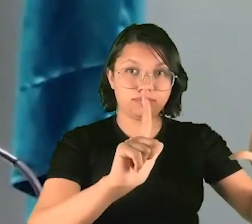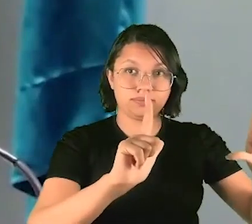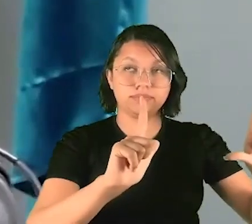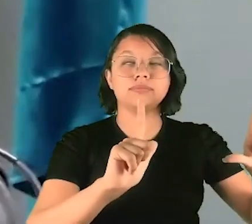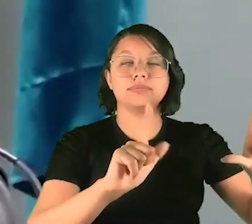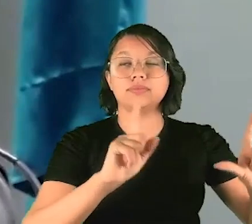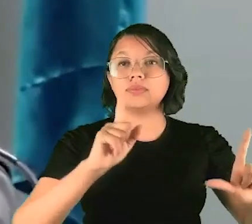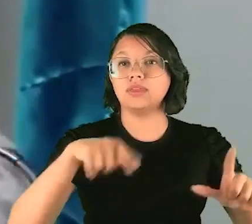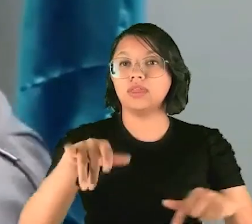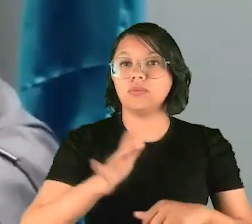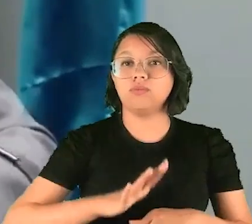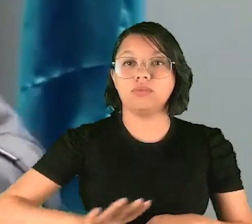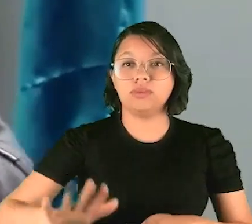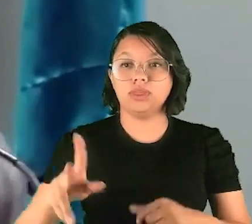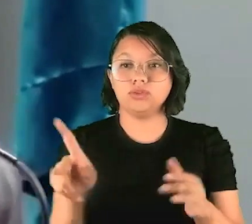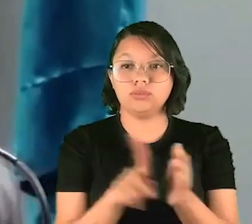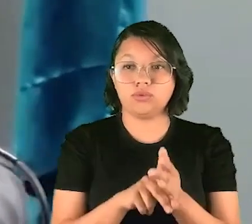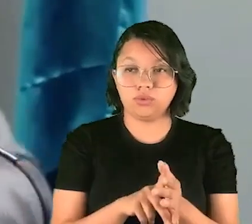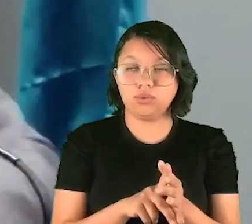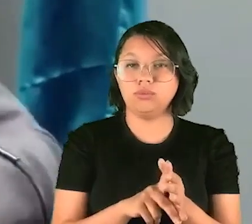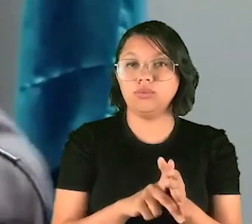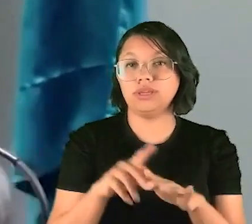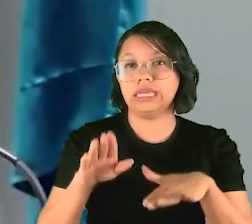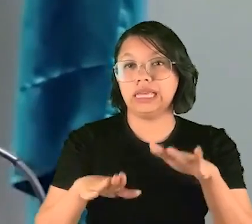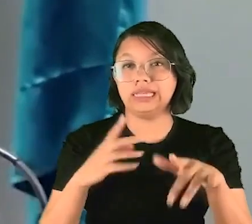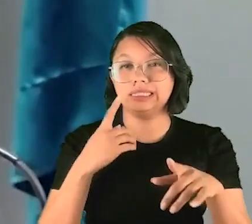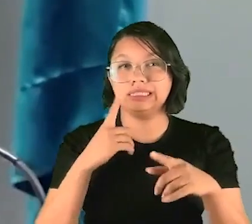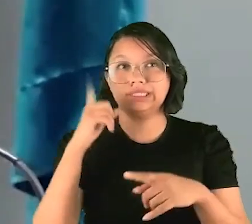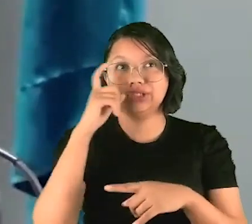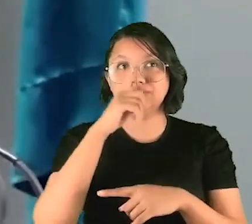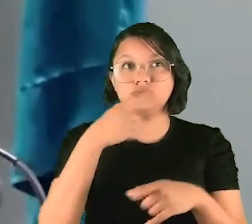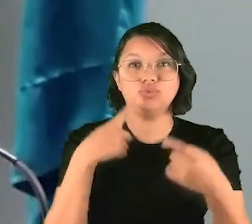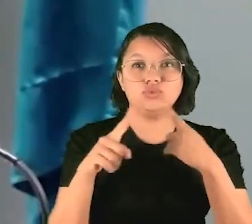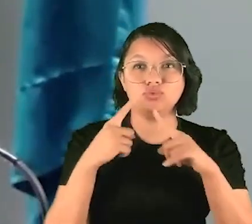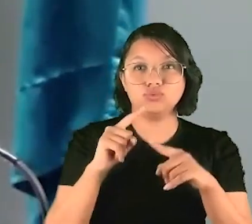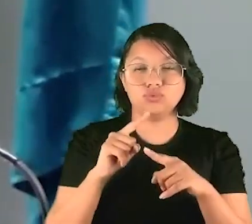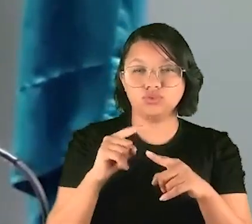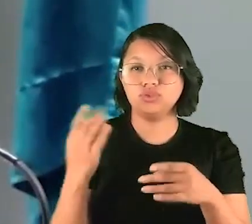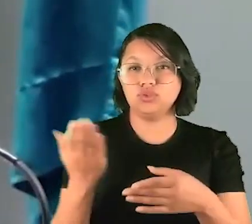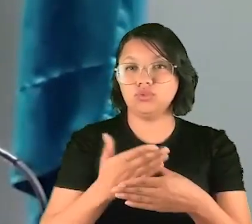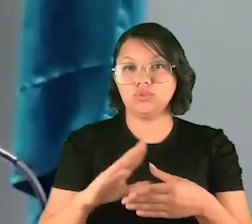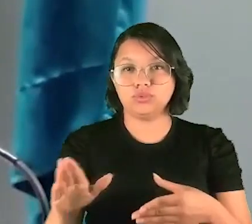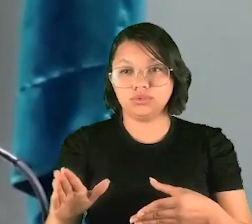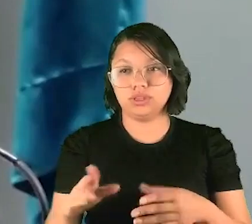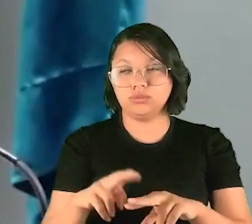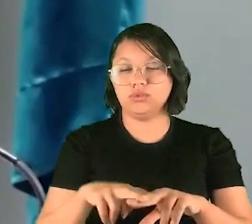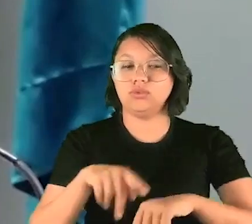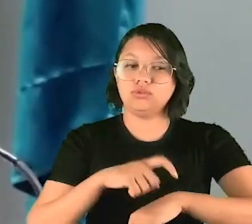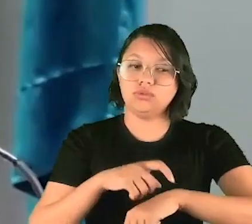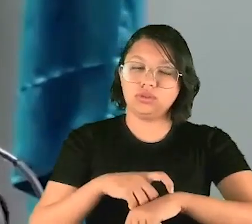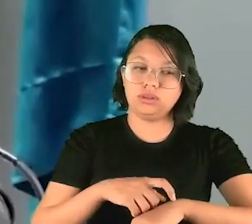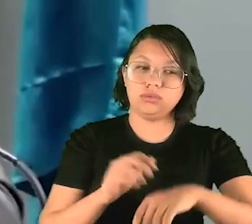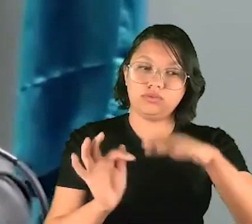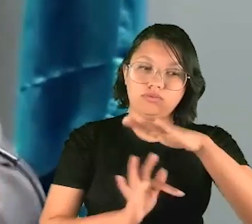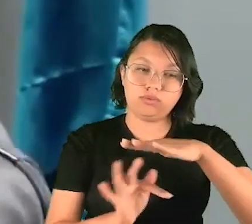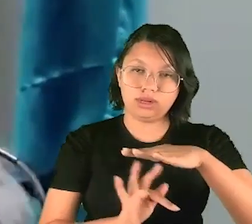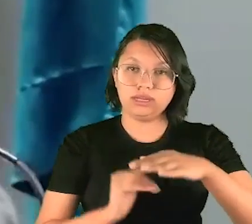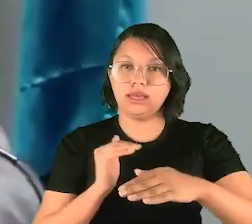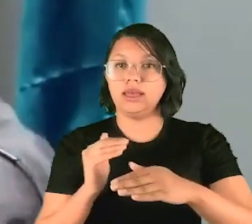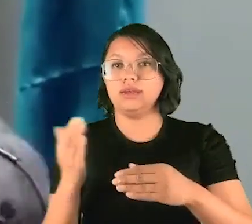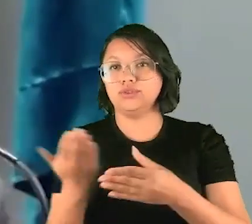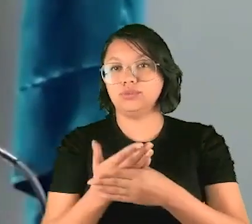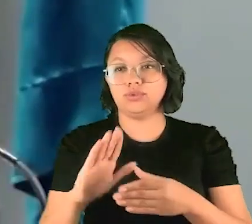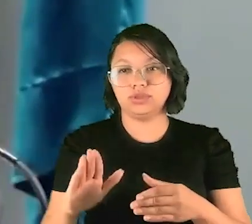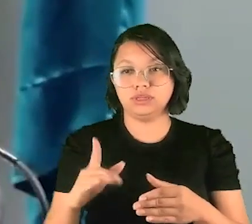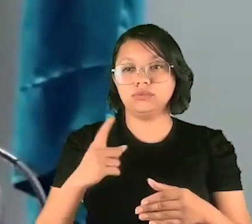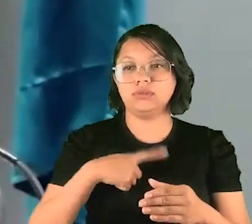na forma de saúde, que é um ambiente propício para nós discutirmos coisas que no processo fica muito difícil discutir pelo tempo,